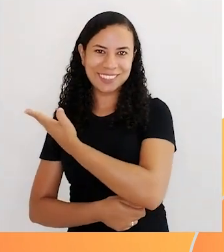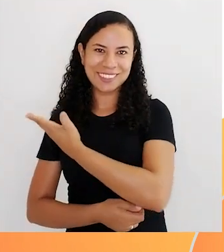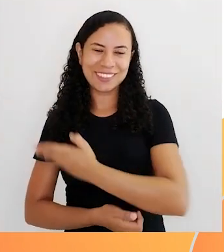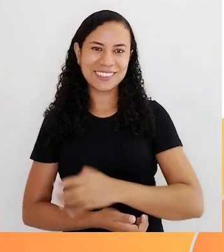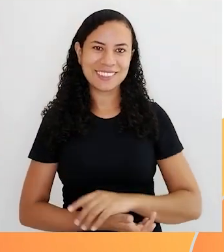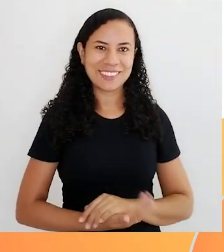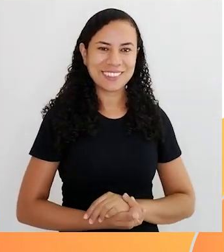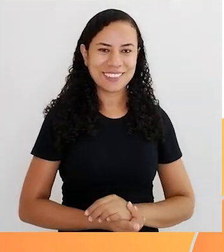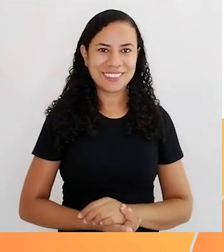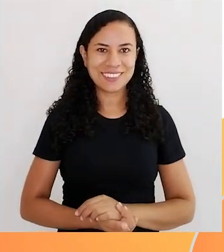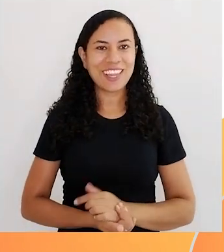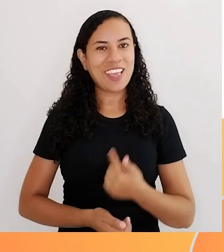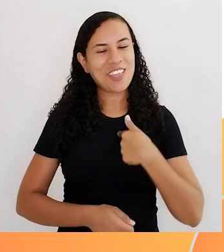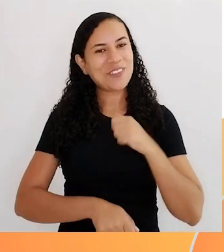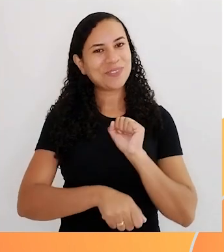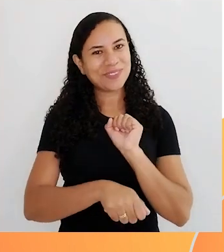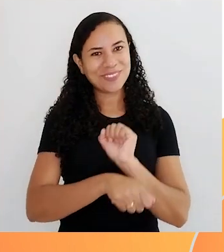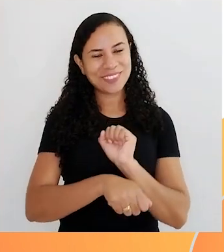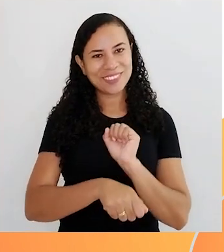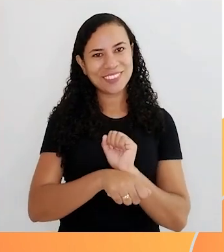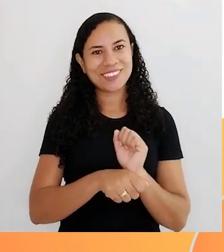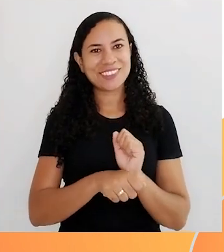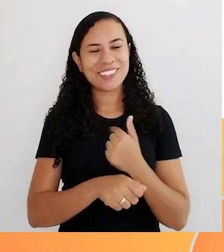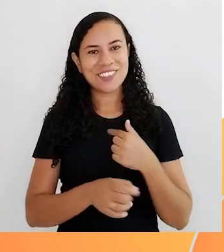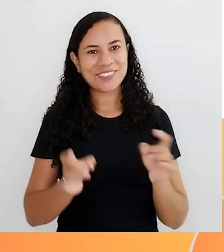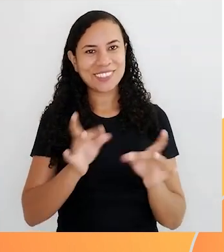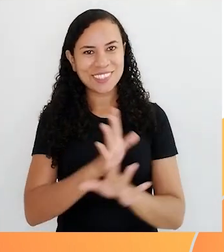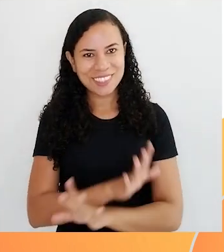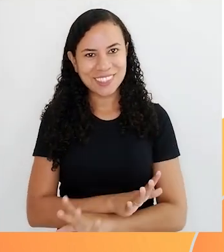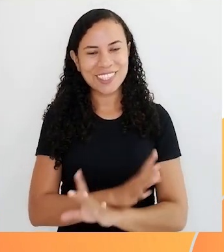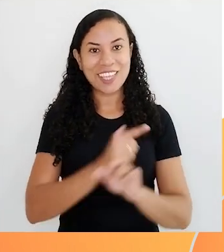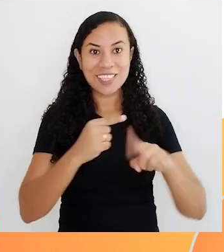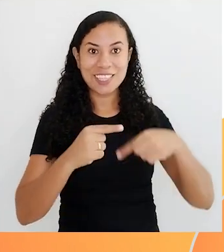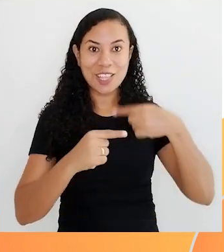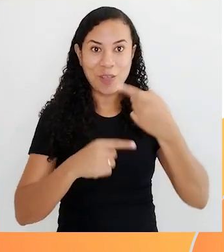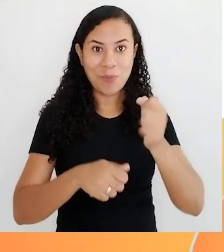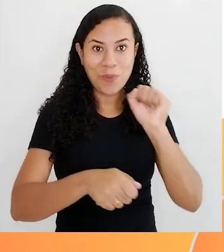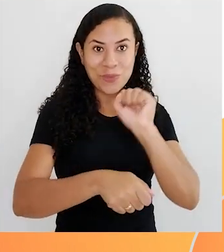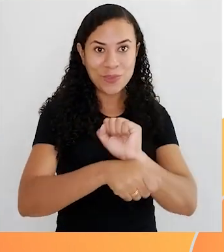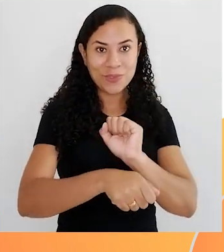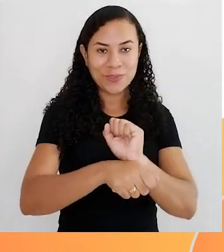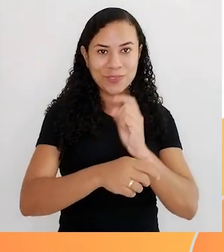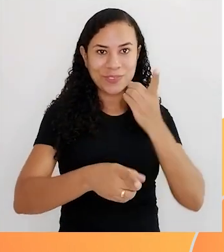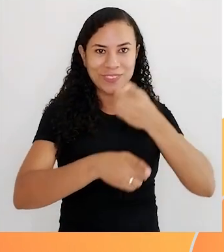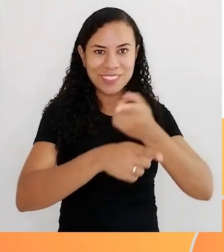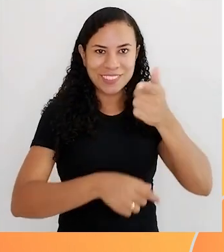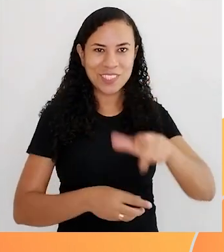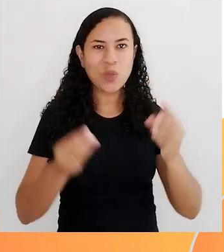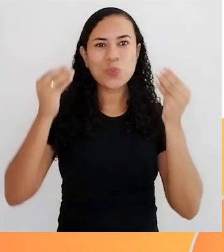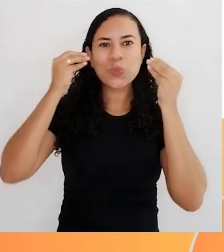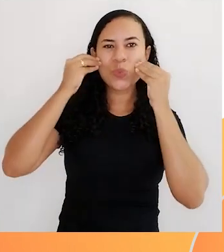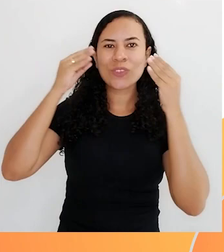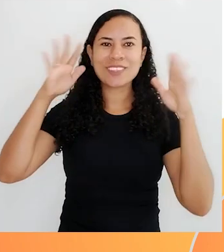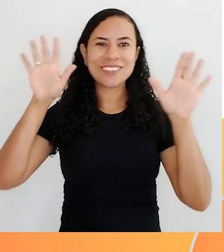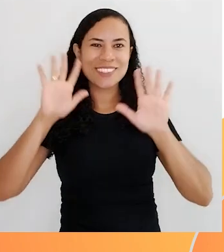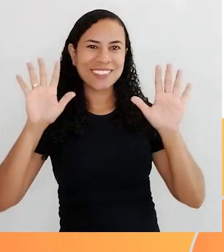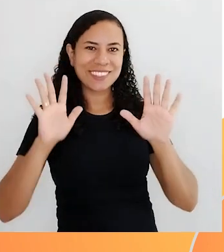tela. Eu vou ficando por aqui, até a nossa próxima aula. Beijos, tchau!